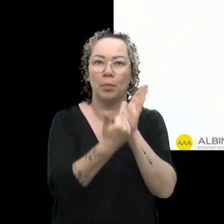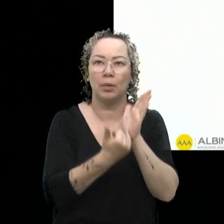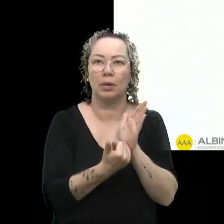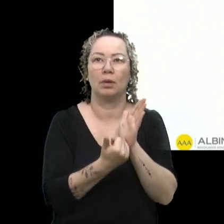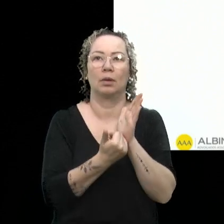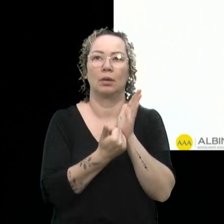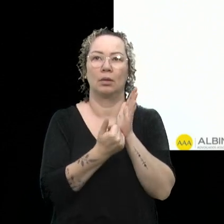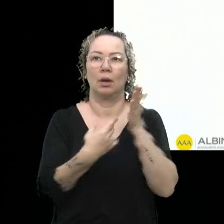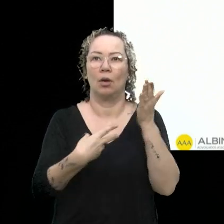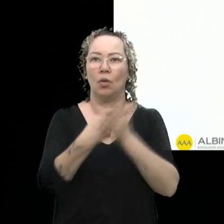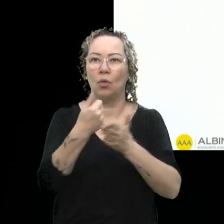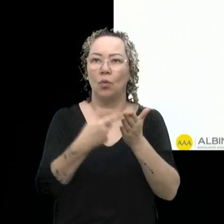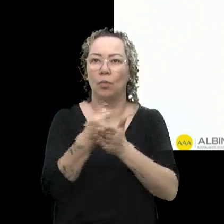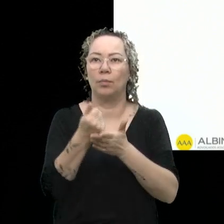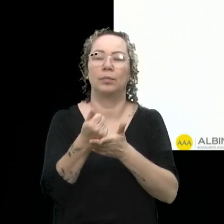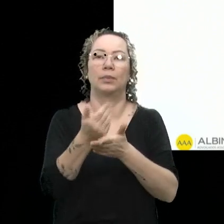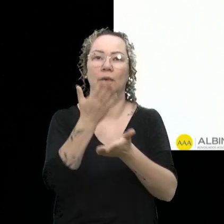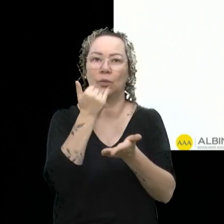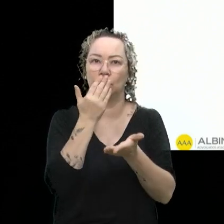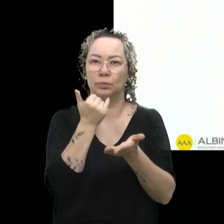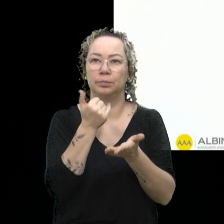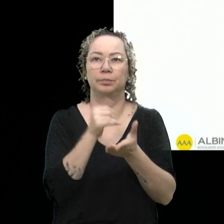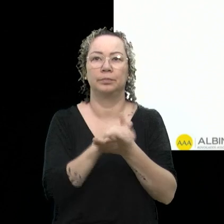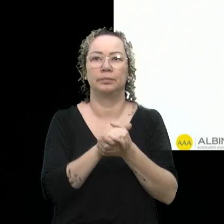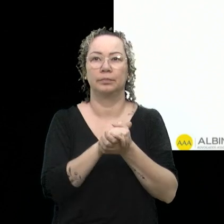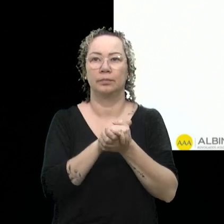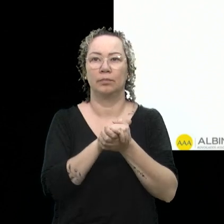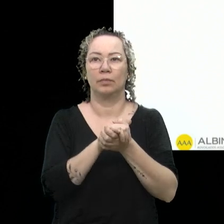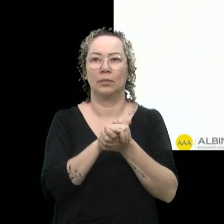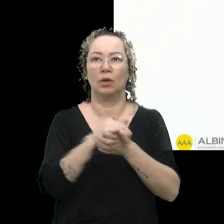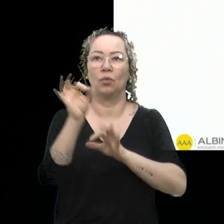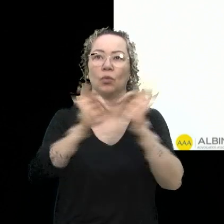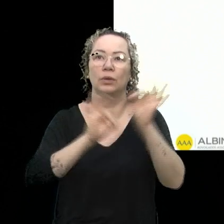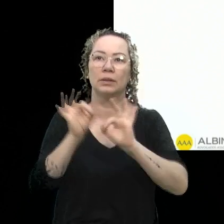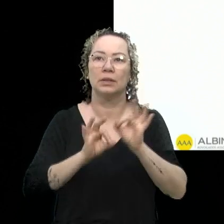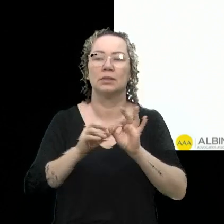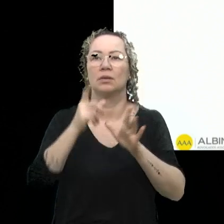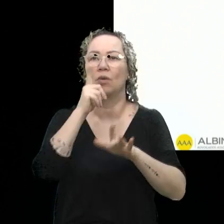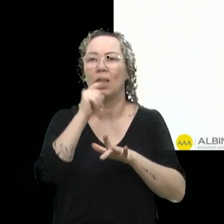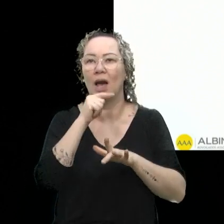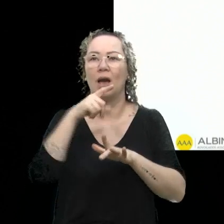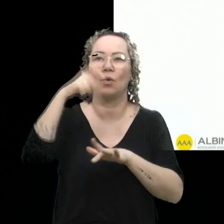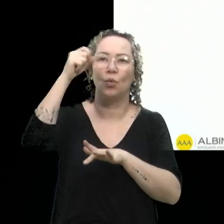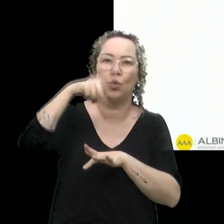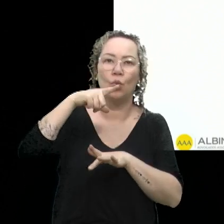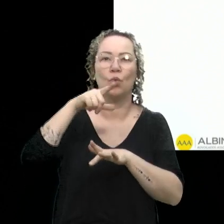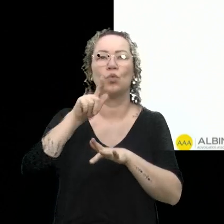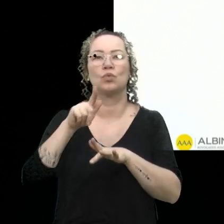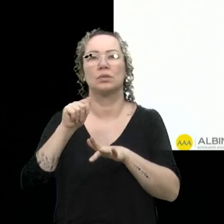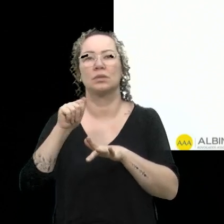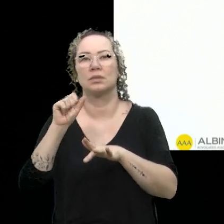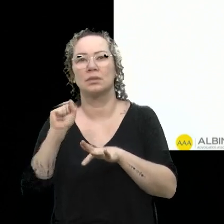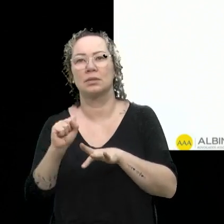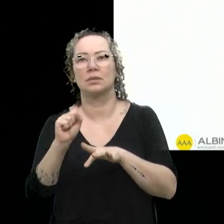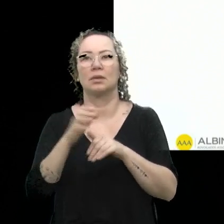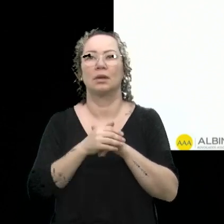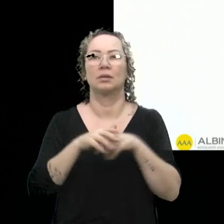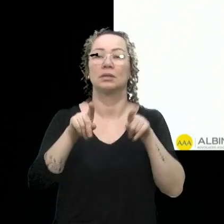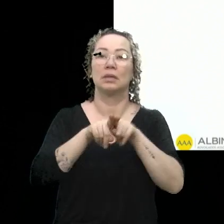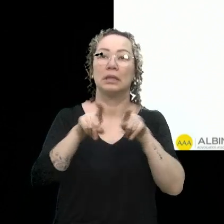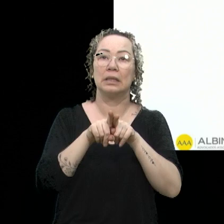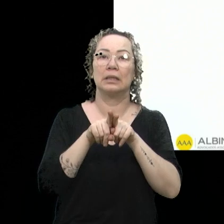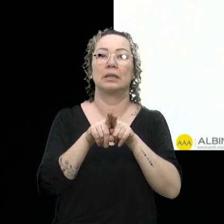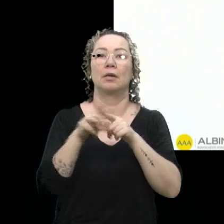e distribuição de gêneros alimentícios, a gestão de utilidades, que seria a água, a luz e o gás, e o transporte de alunos.